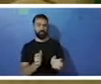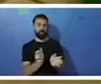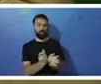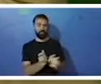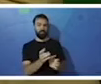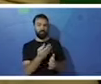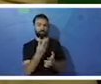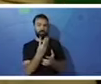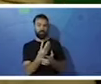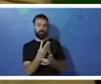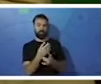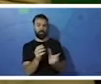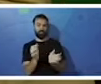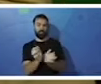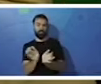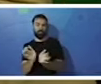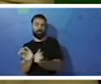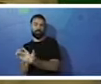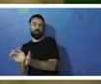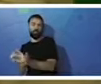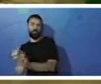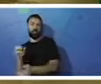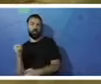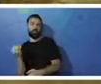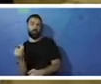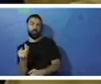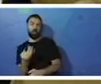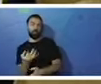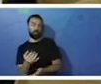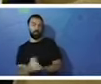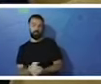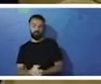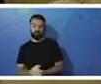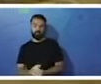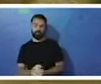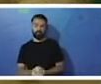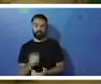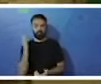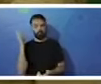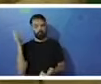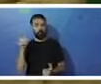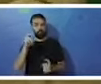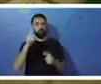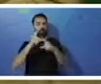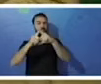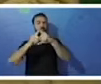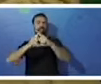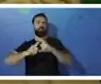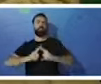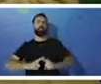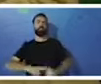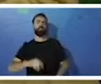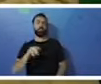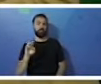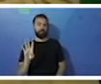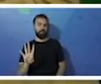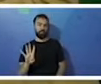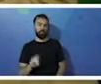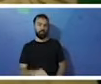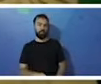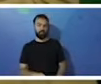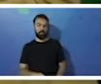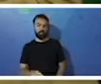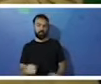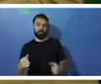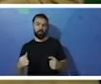vou utilizar a tabuada do 4. Olha lá para nos auxiliar. E eu vou procurar um número que